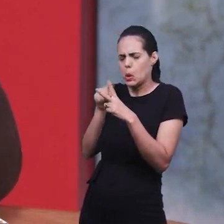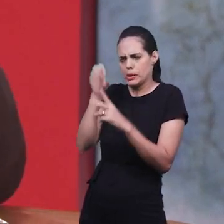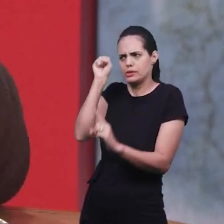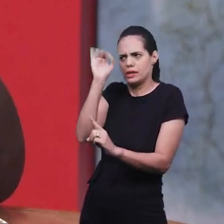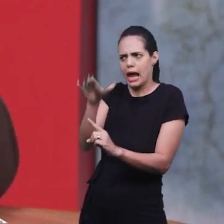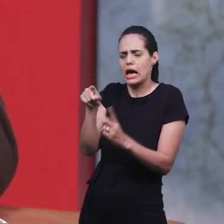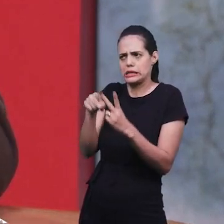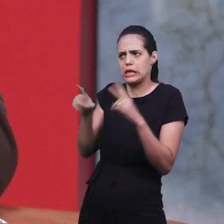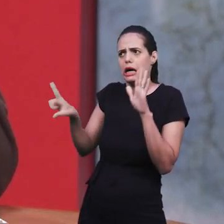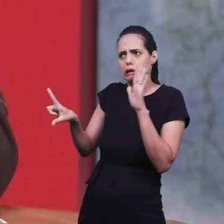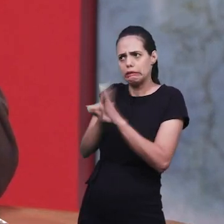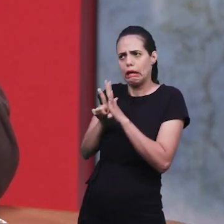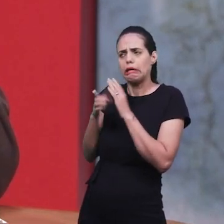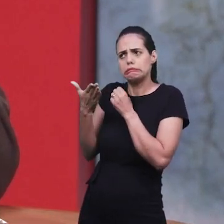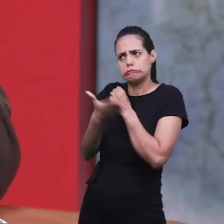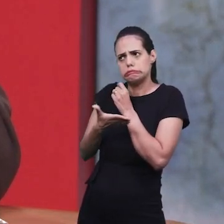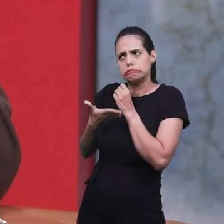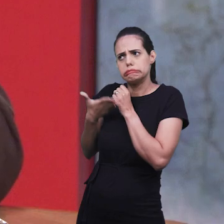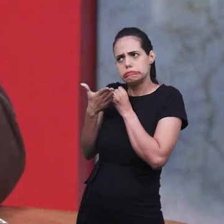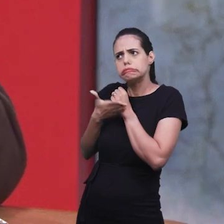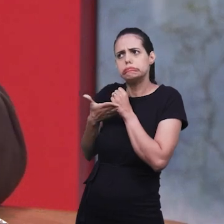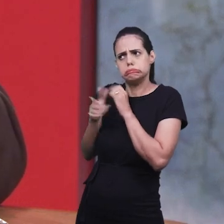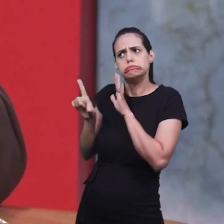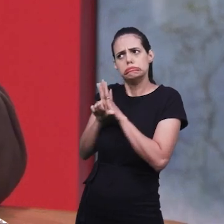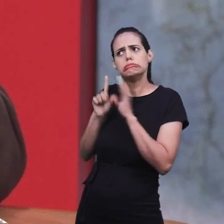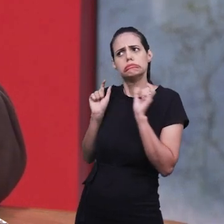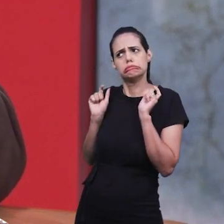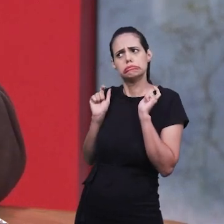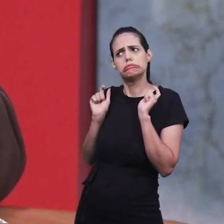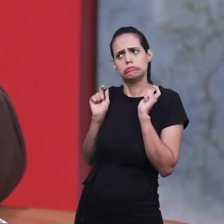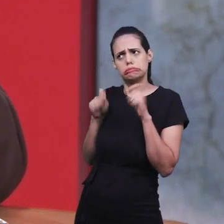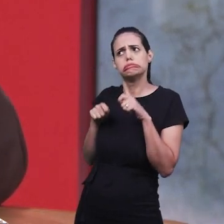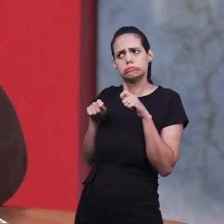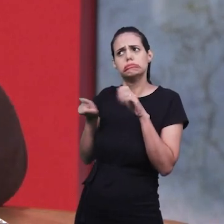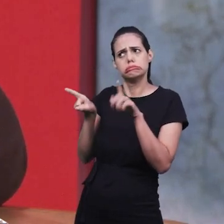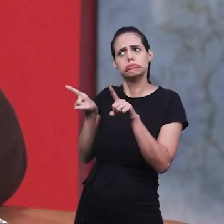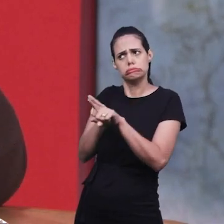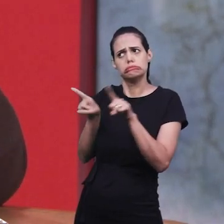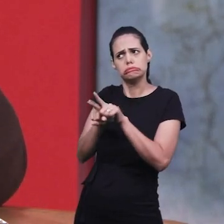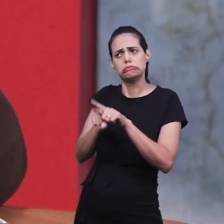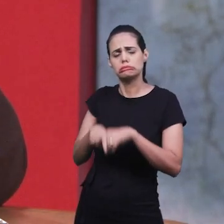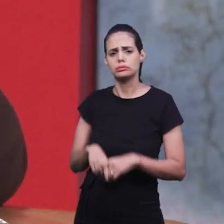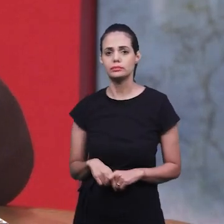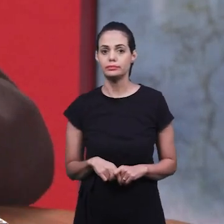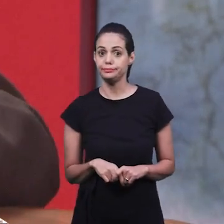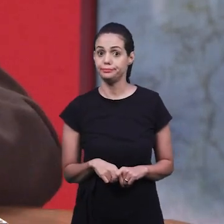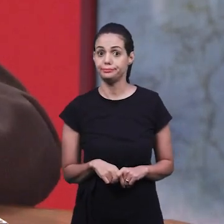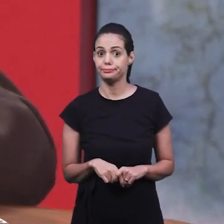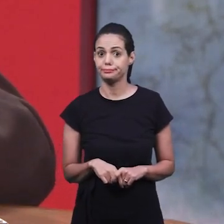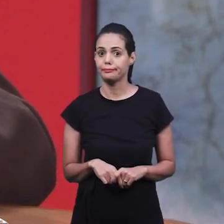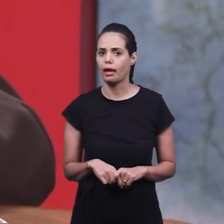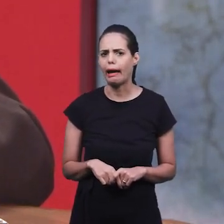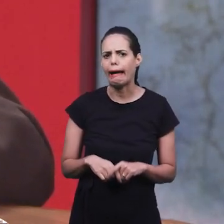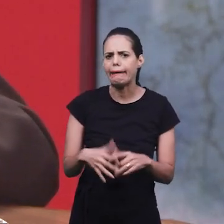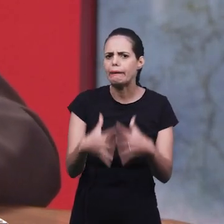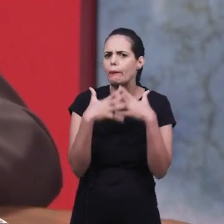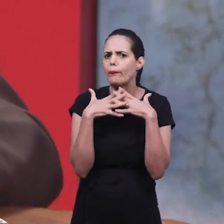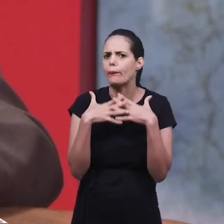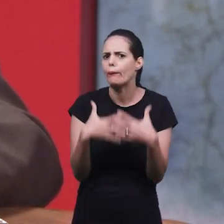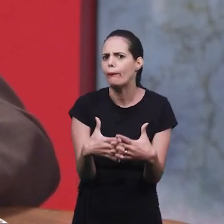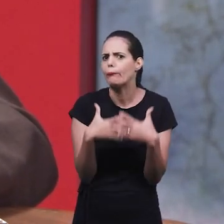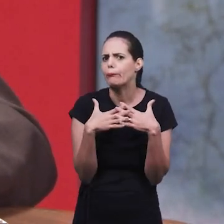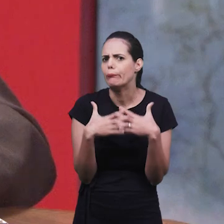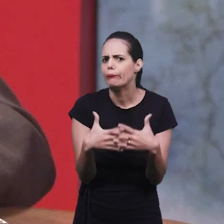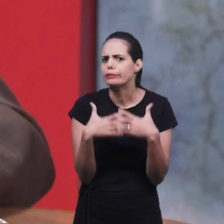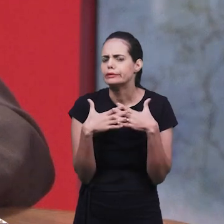quando eles introduziram essa doutrina, eles causavam um grande dano, que foi o